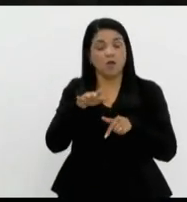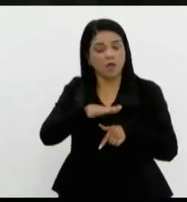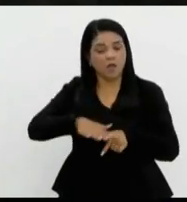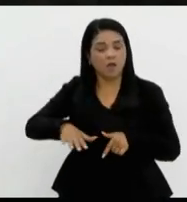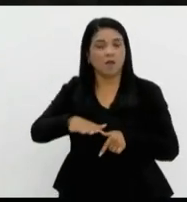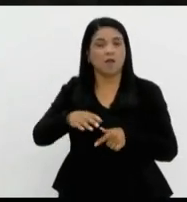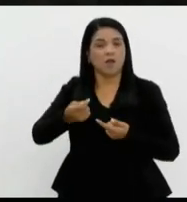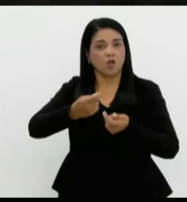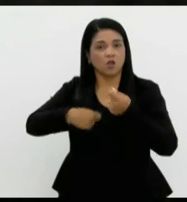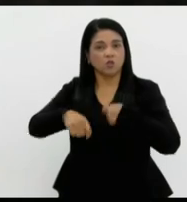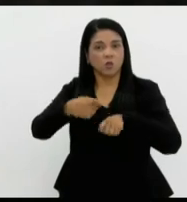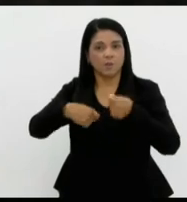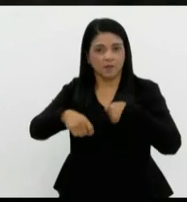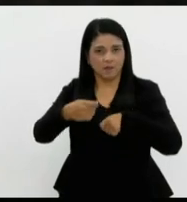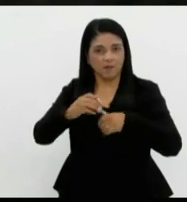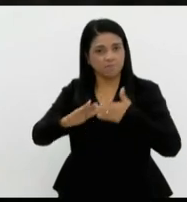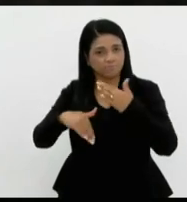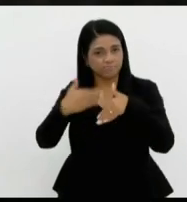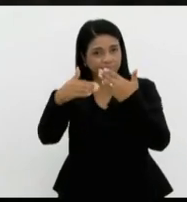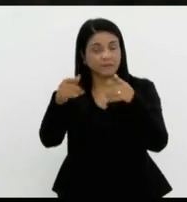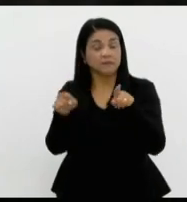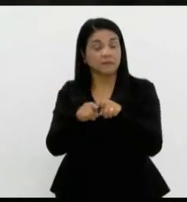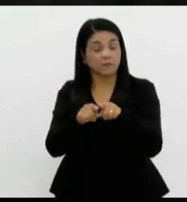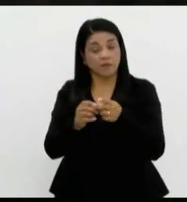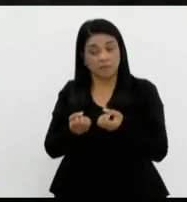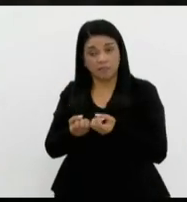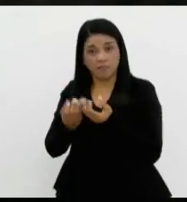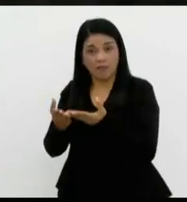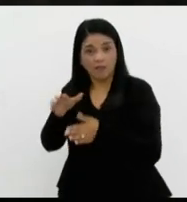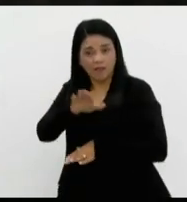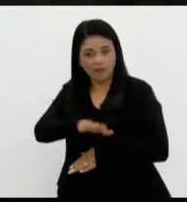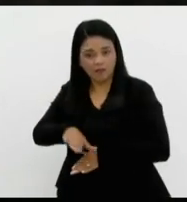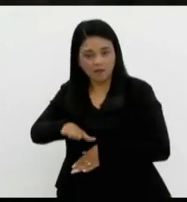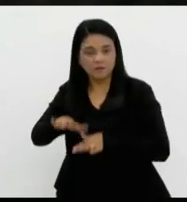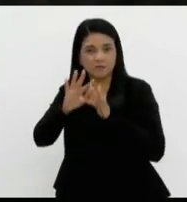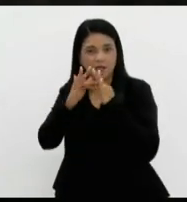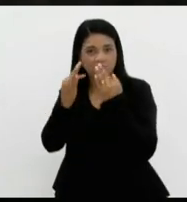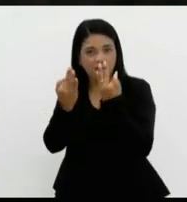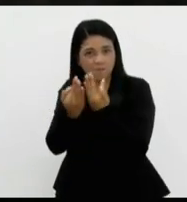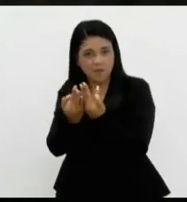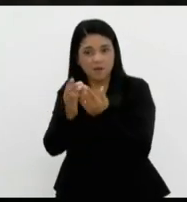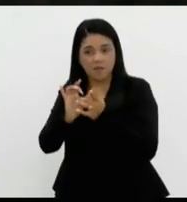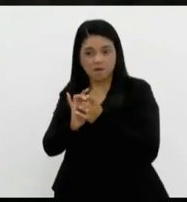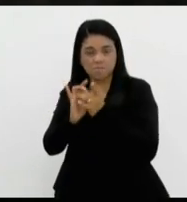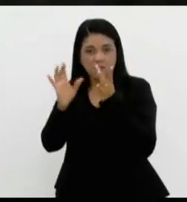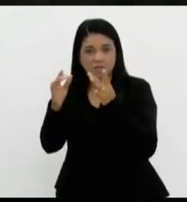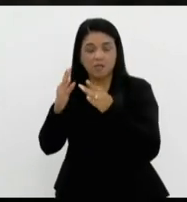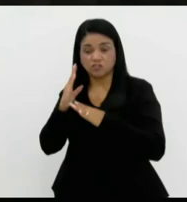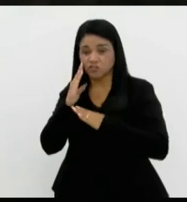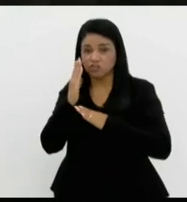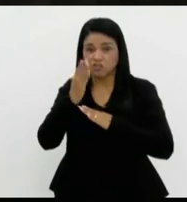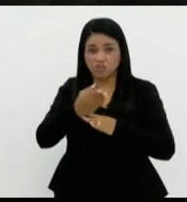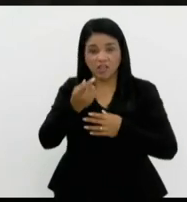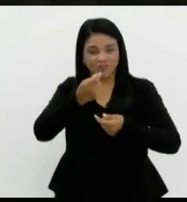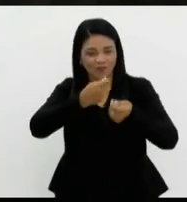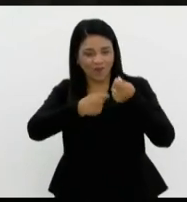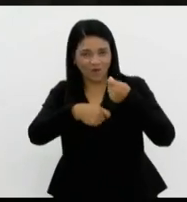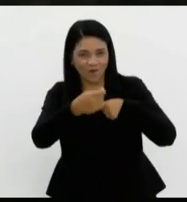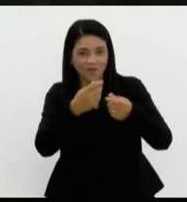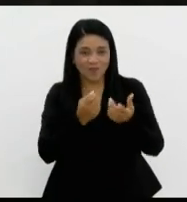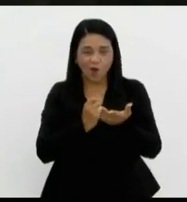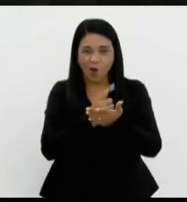local, dá à criança e à sua família a liberdade e autonomia de estar indo diretamente no comércio